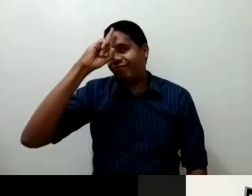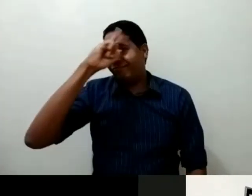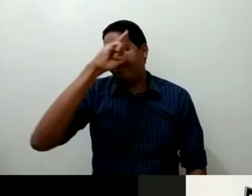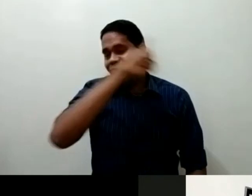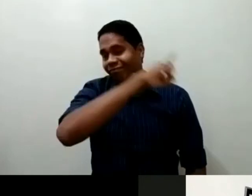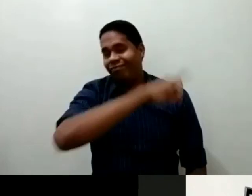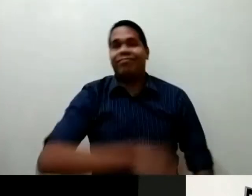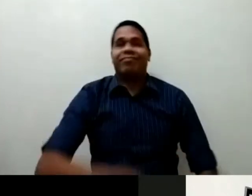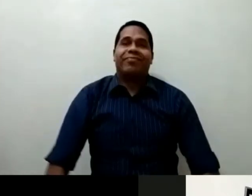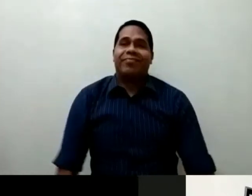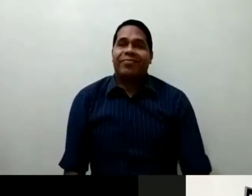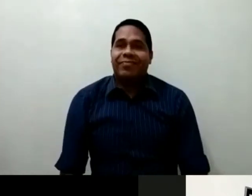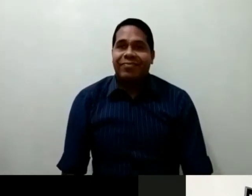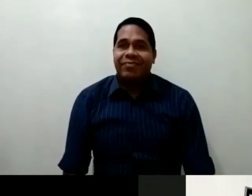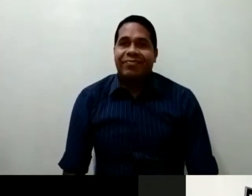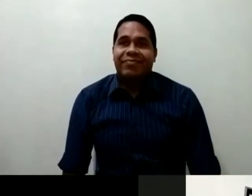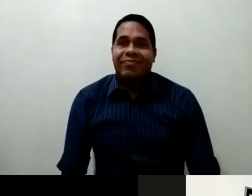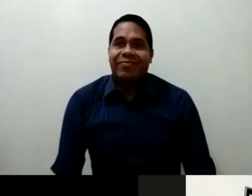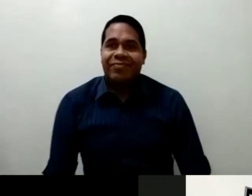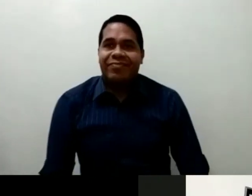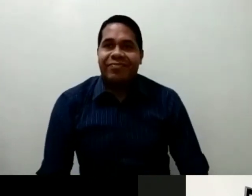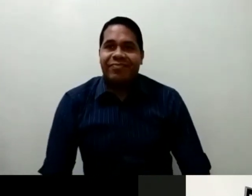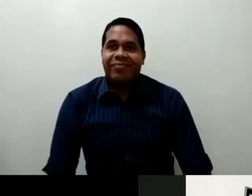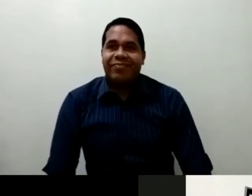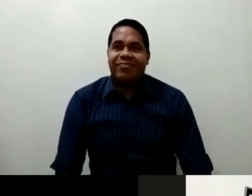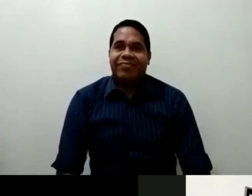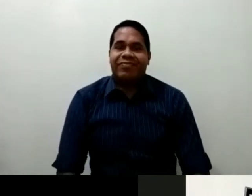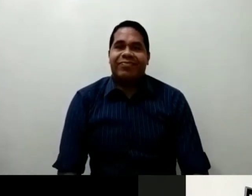falando, mas eu não tinha essa facilidade.